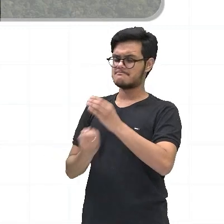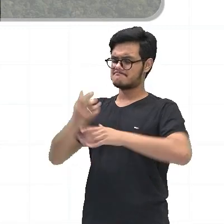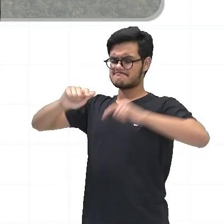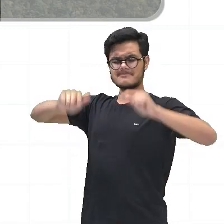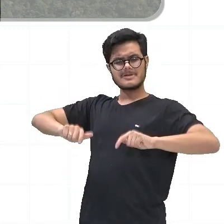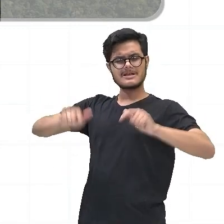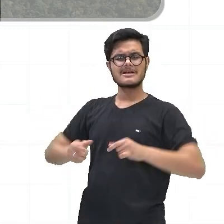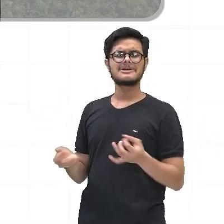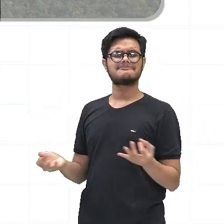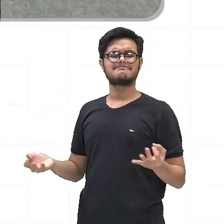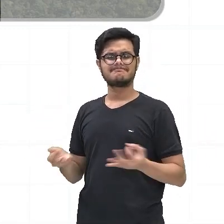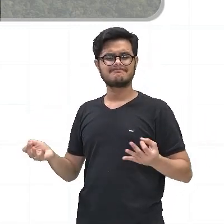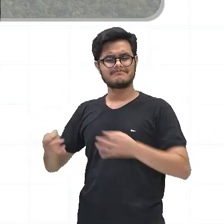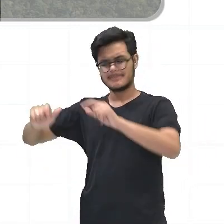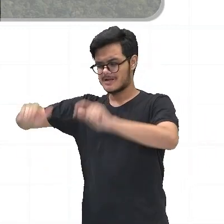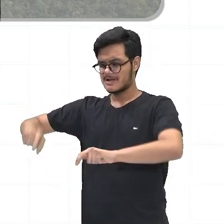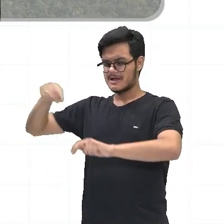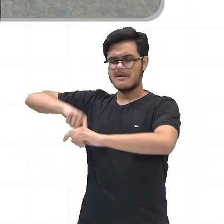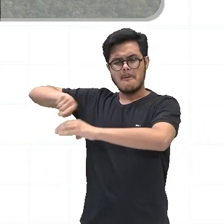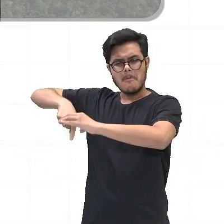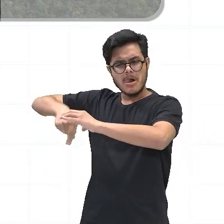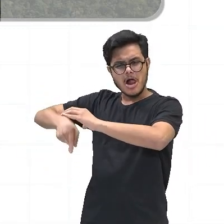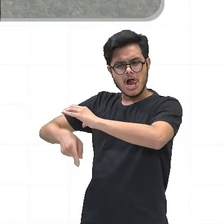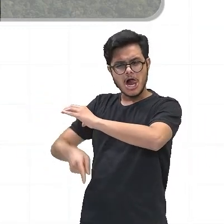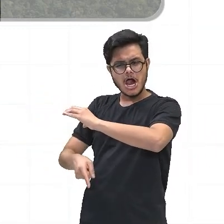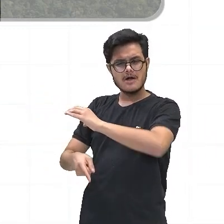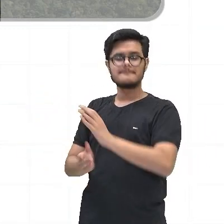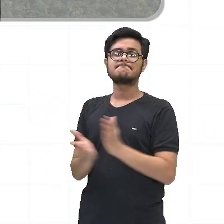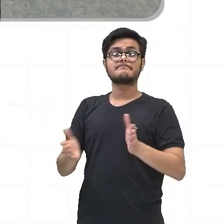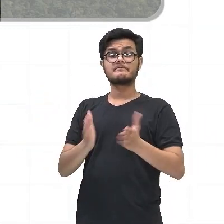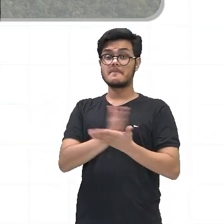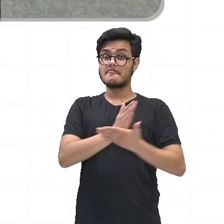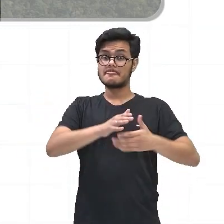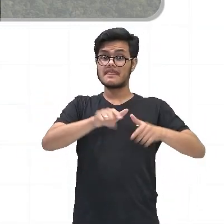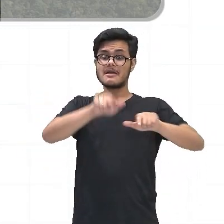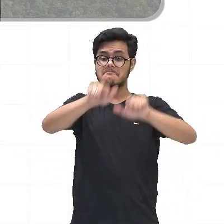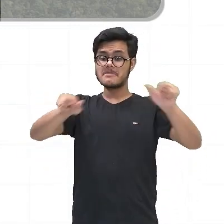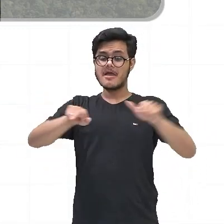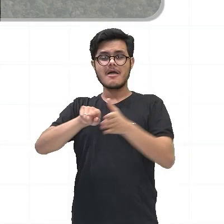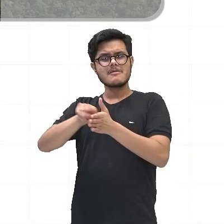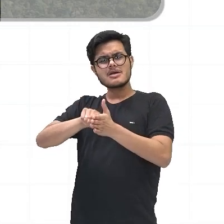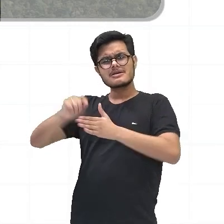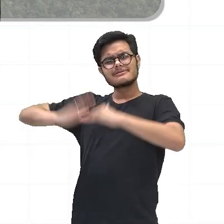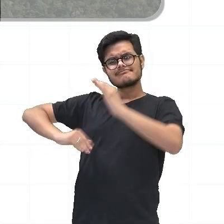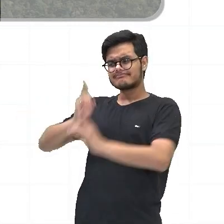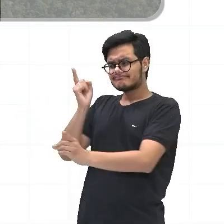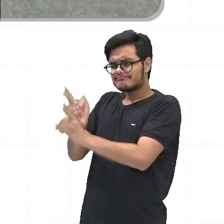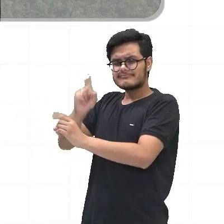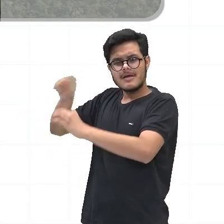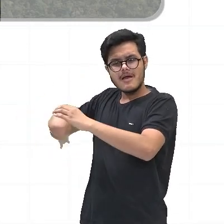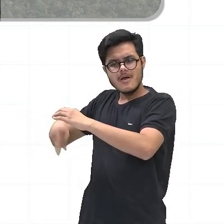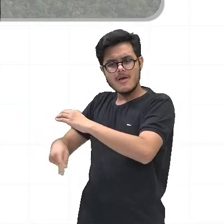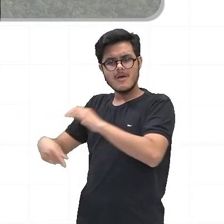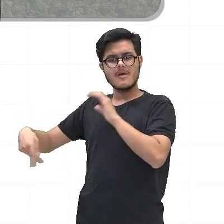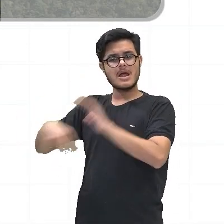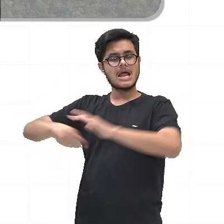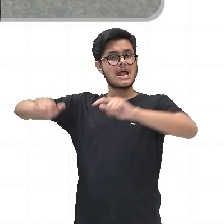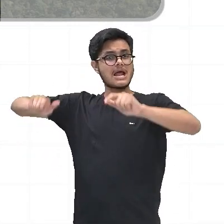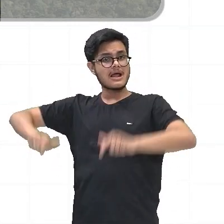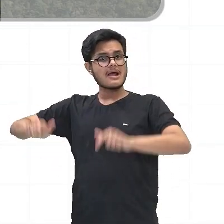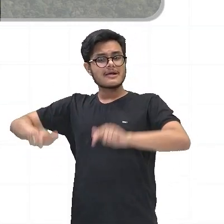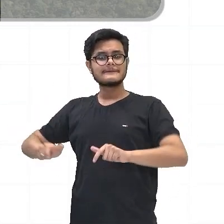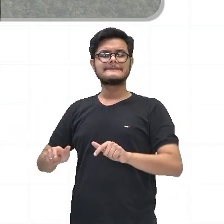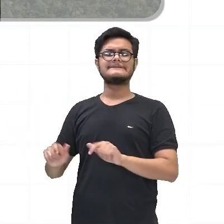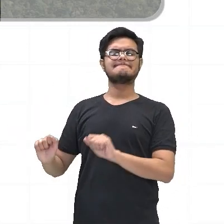nessa área aí subterrânea, e os pesquisadores encontraram, né, esse gás natural, que na nossa região ele é